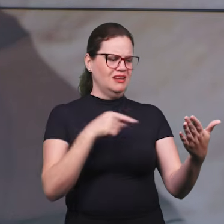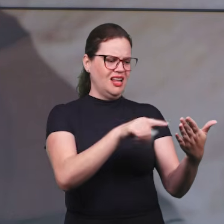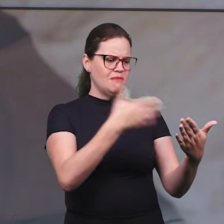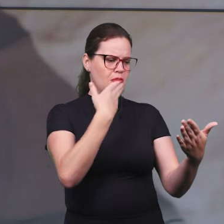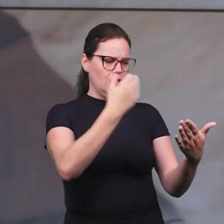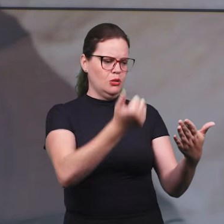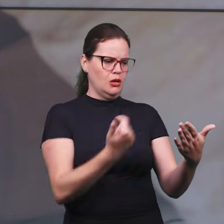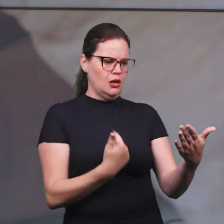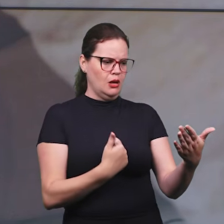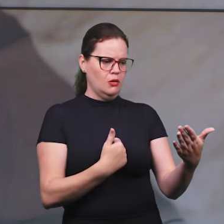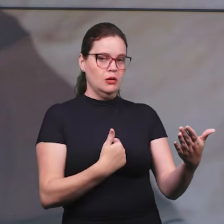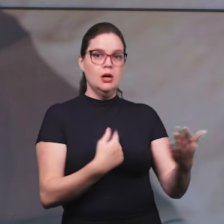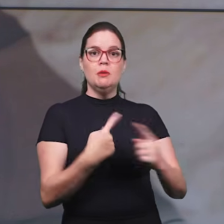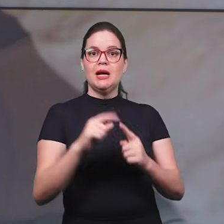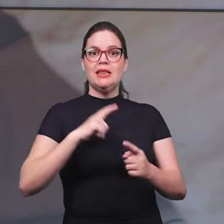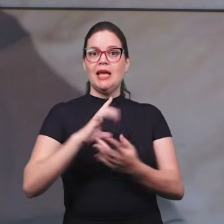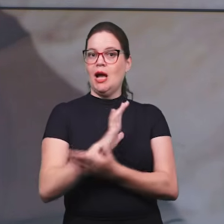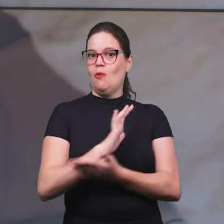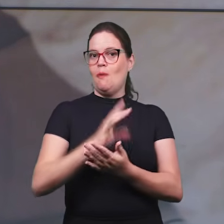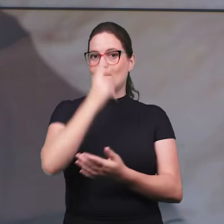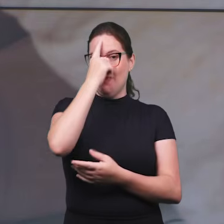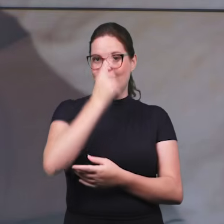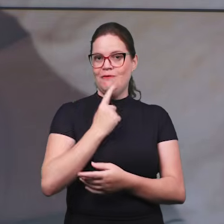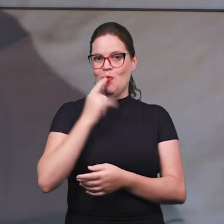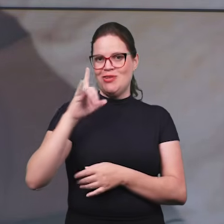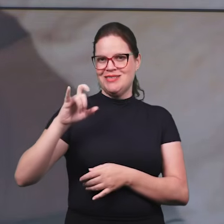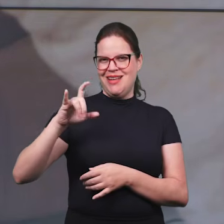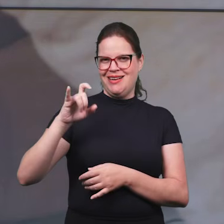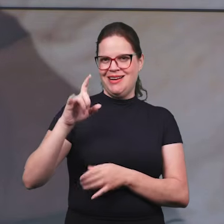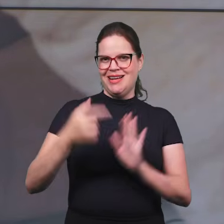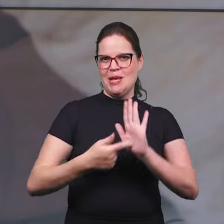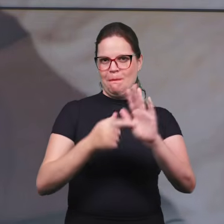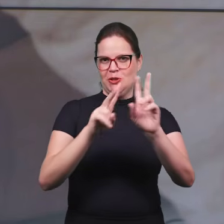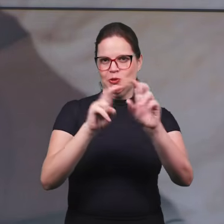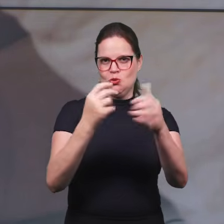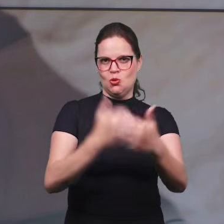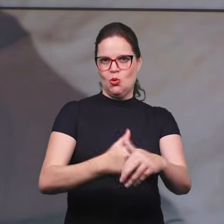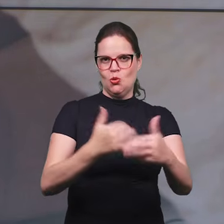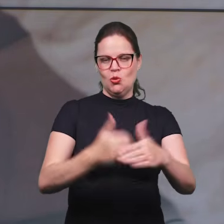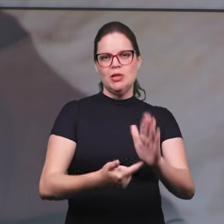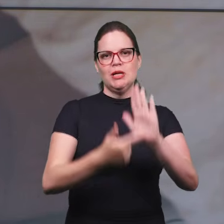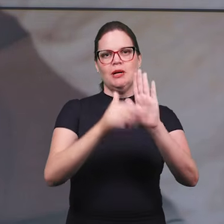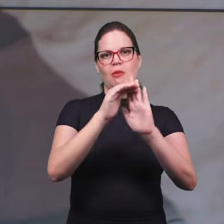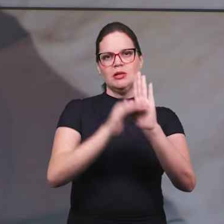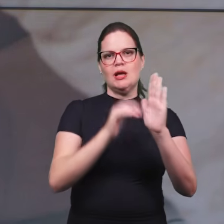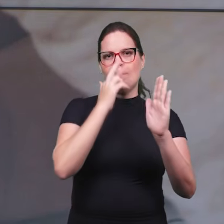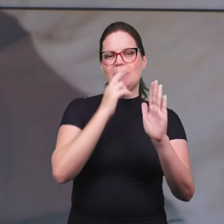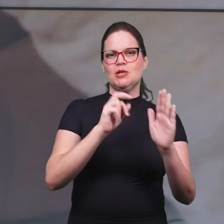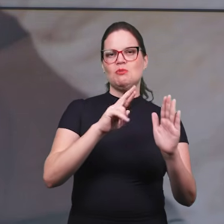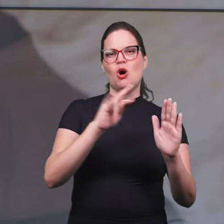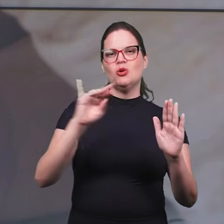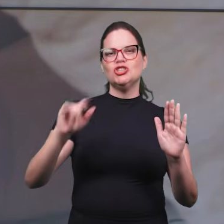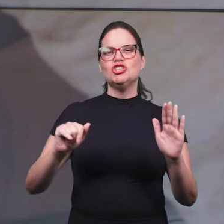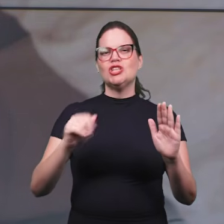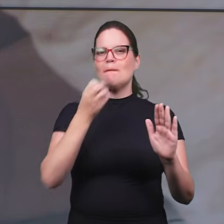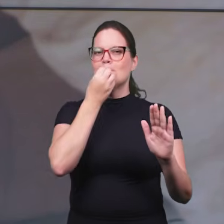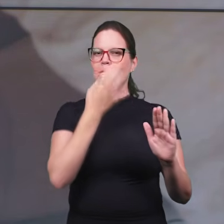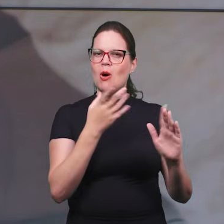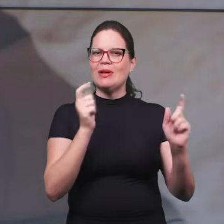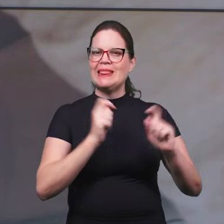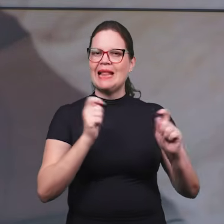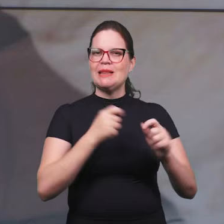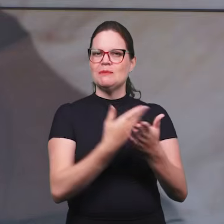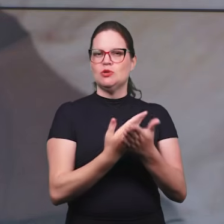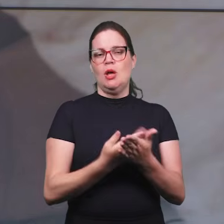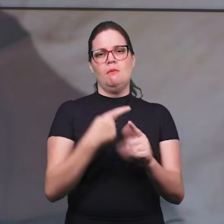perfis de supostos concurseiros que postam lá uma rotina muito agradável de estudos. Ele acorda